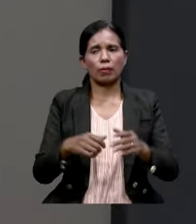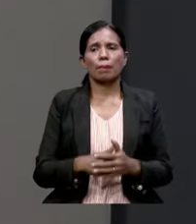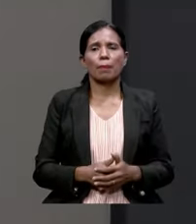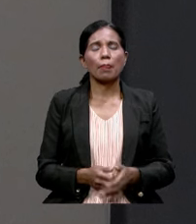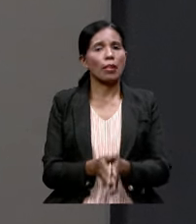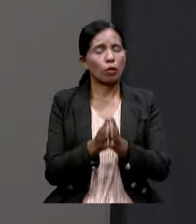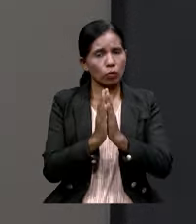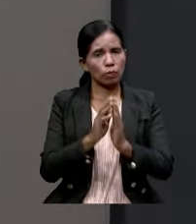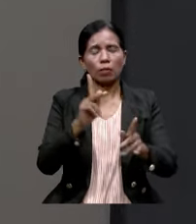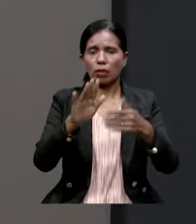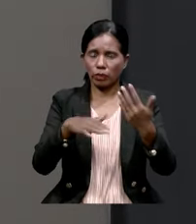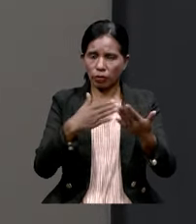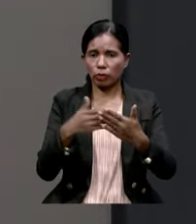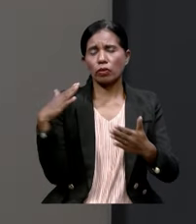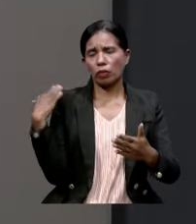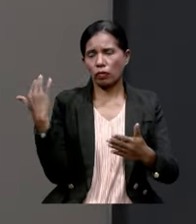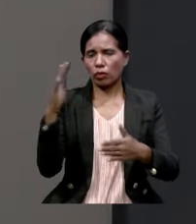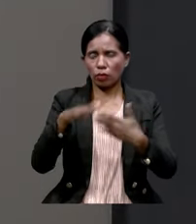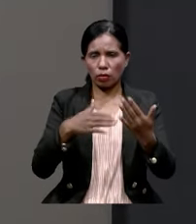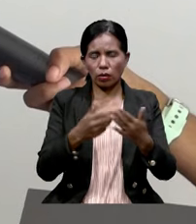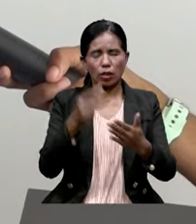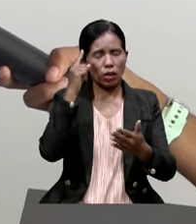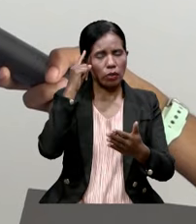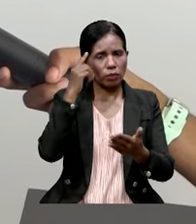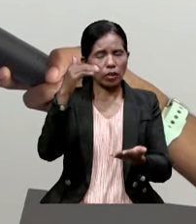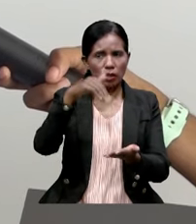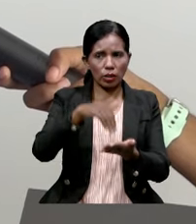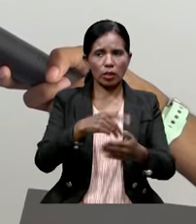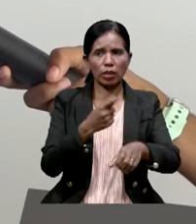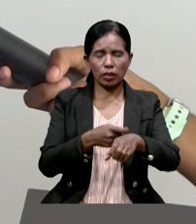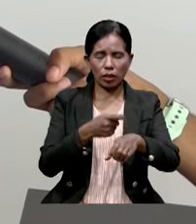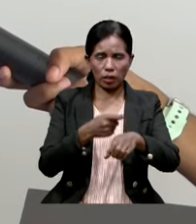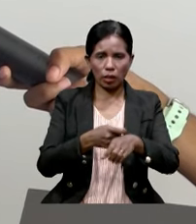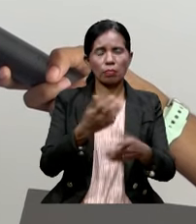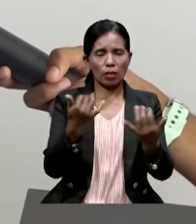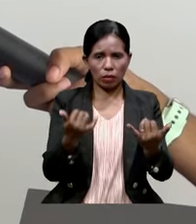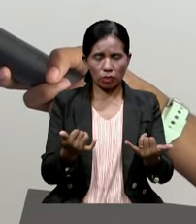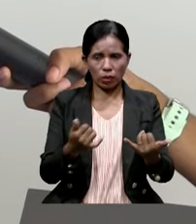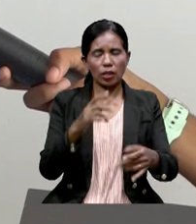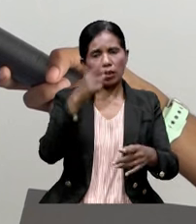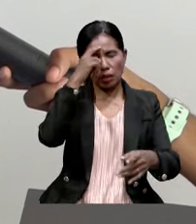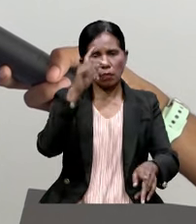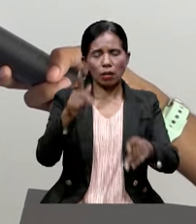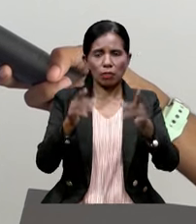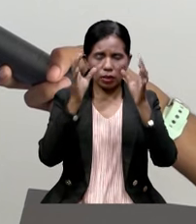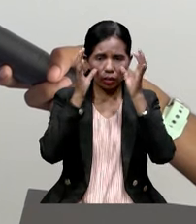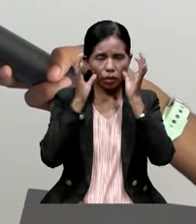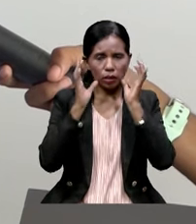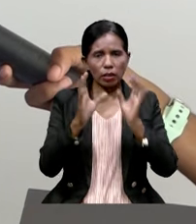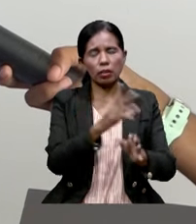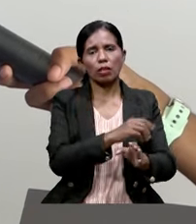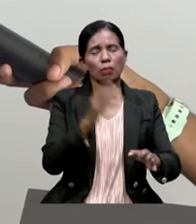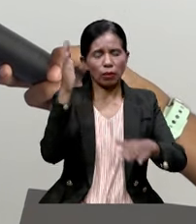Russo Sociedade Lulio foi insensível a tua reflexão ida e a tempo quaresma né também uma barra triste o ato se